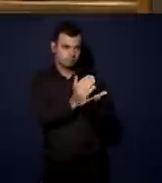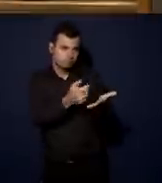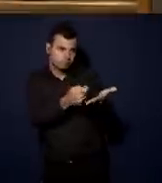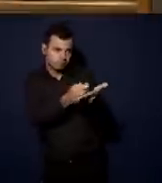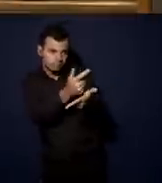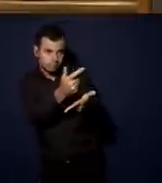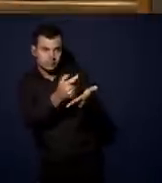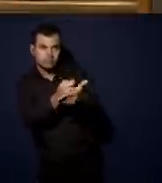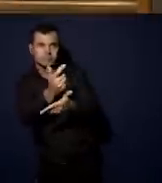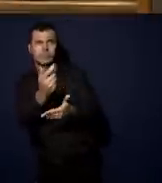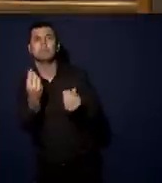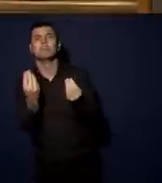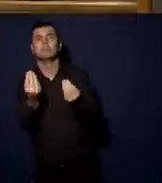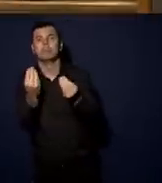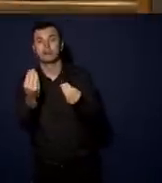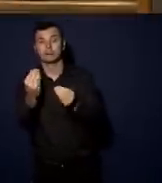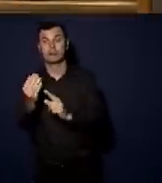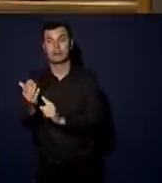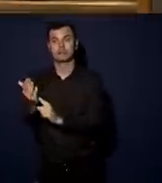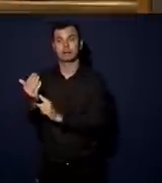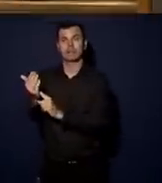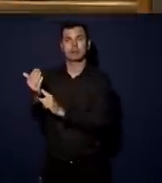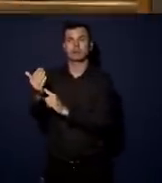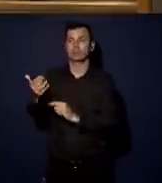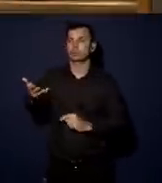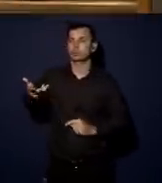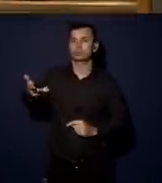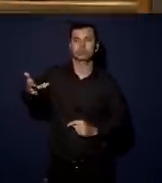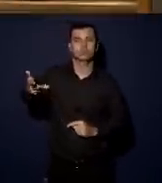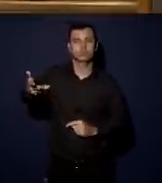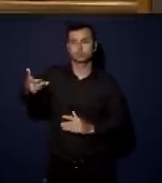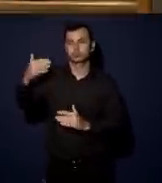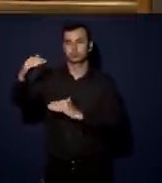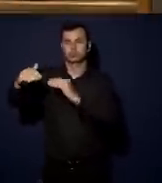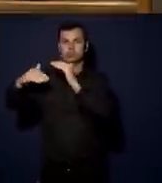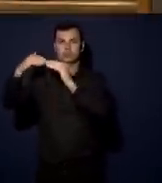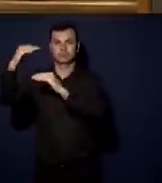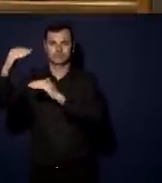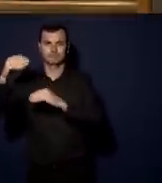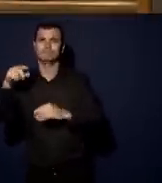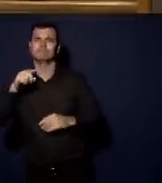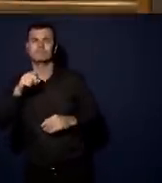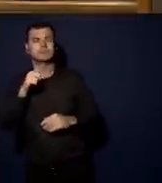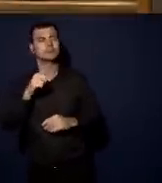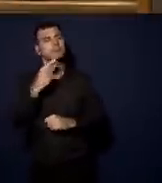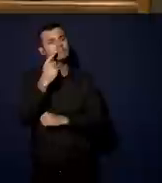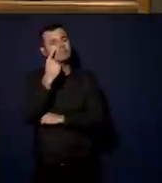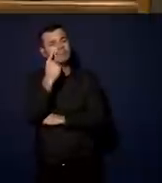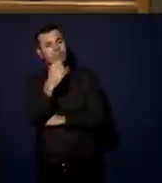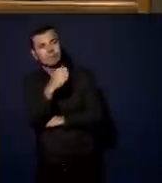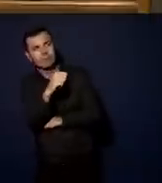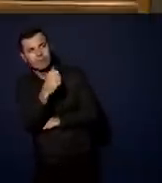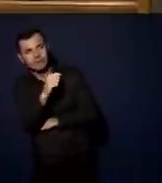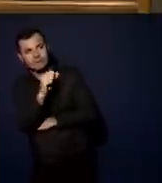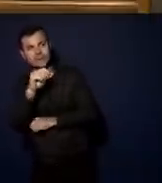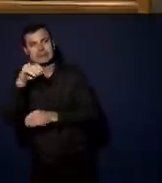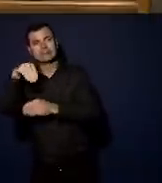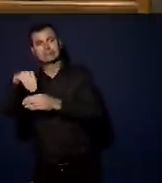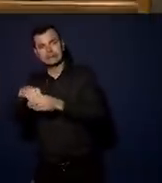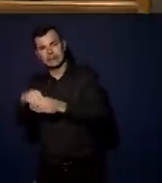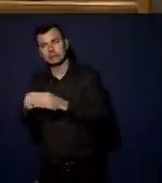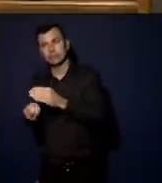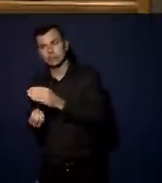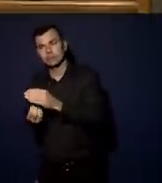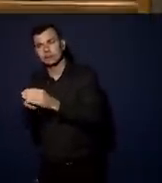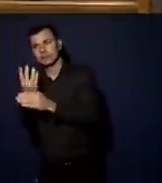de tecnologia Então o que a gente a equação que a gente sempre faz pochete mas rápido e barato eu fazer isso dentro de casa ou tem algo